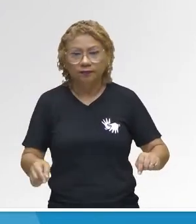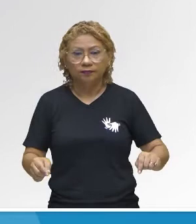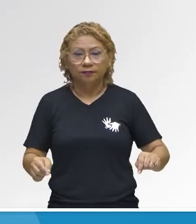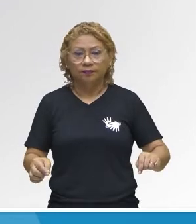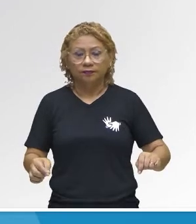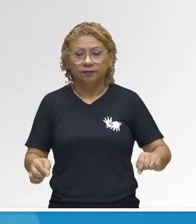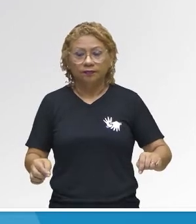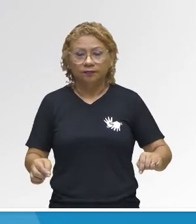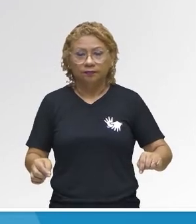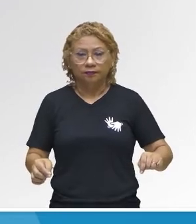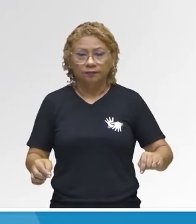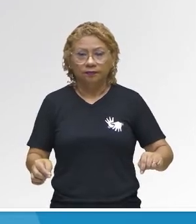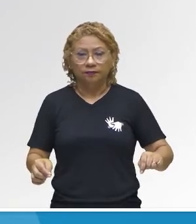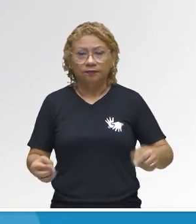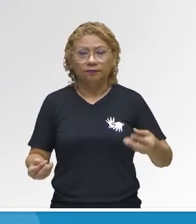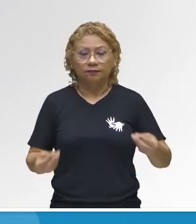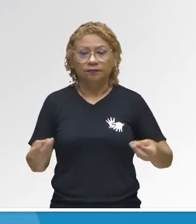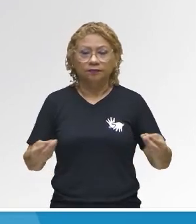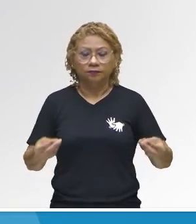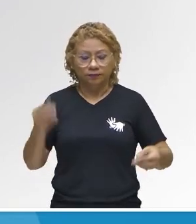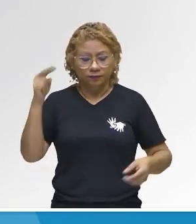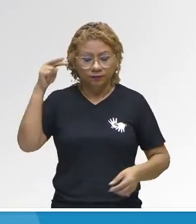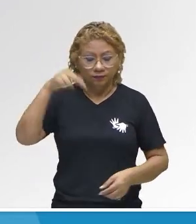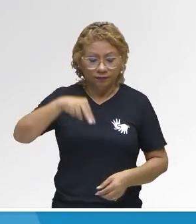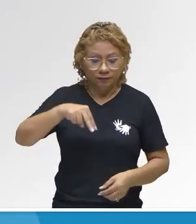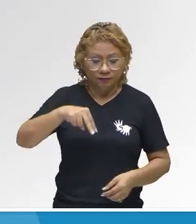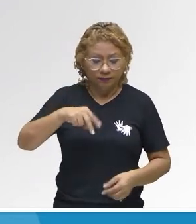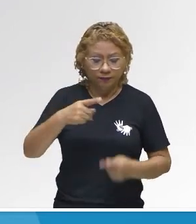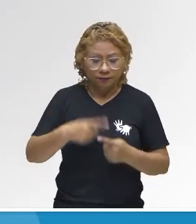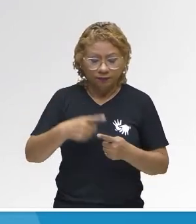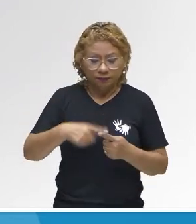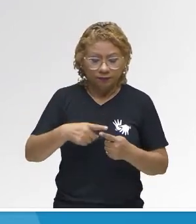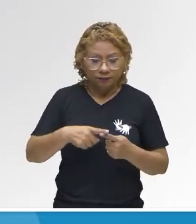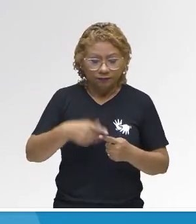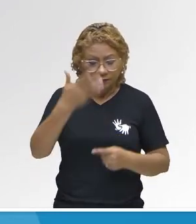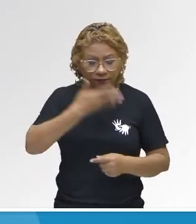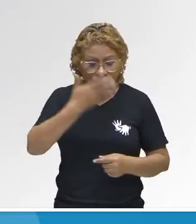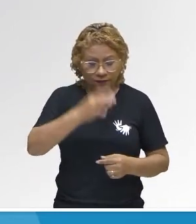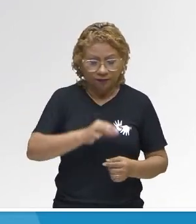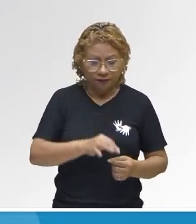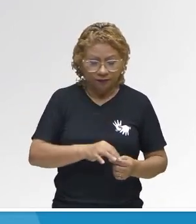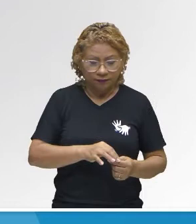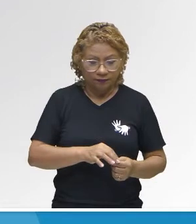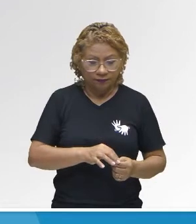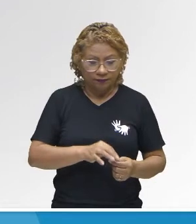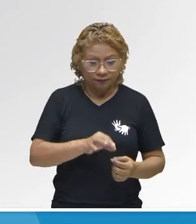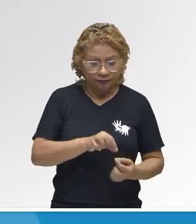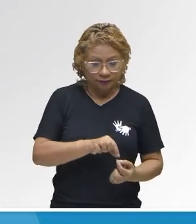vertical. Então, o máximo que eu conseguiria ver aqui nesse plano seria um ponto,